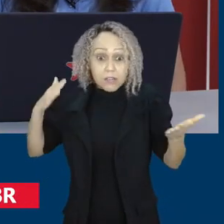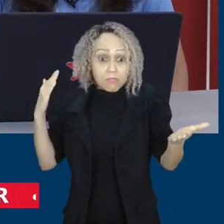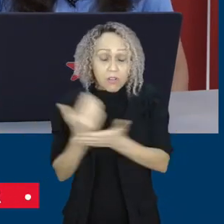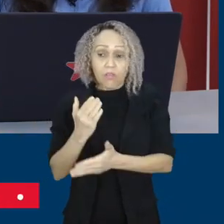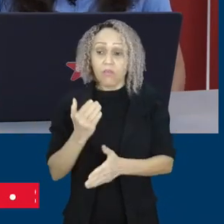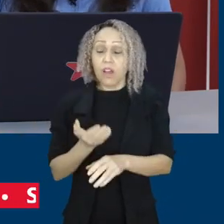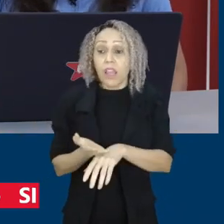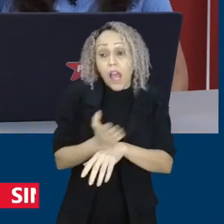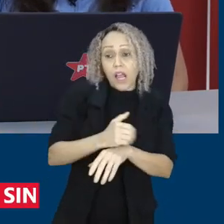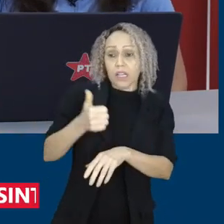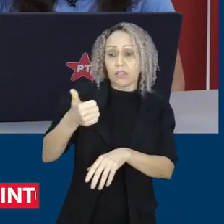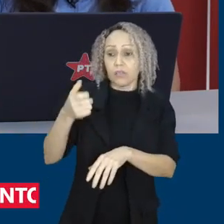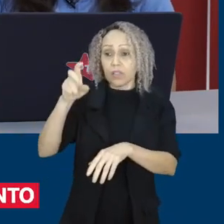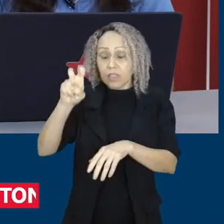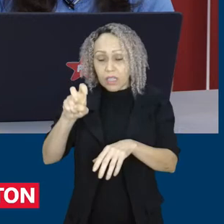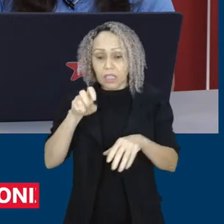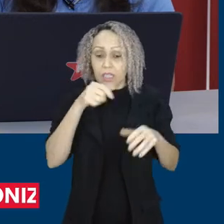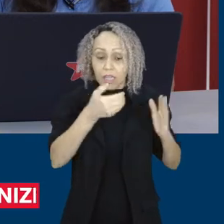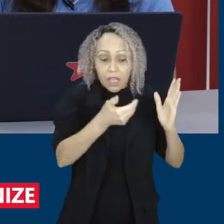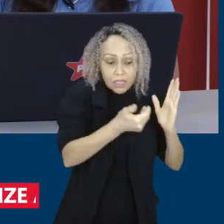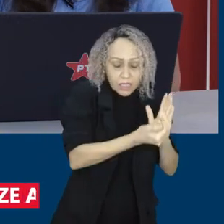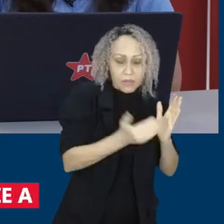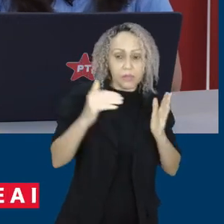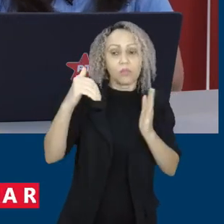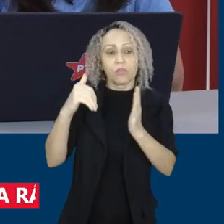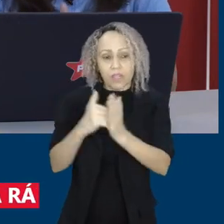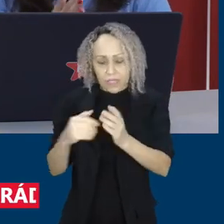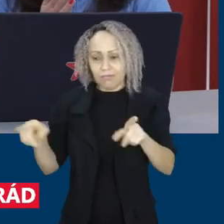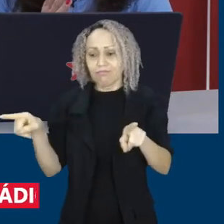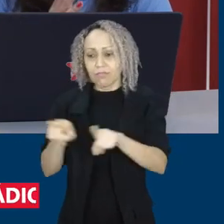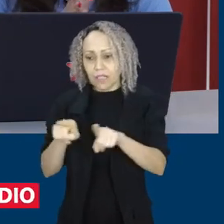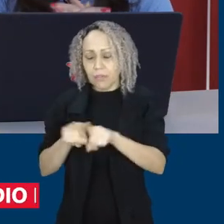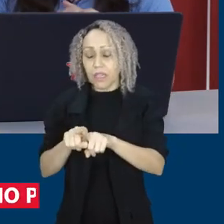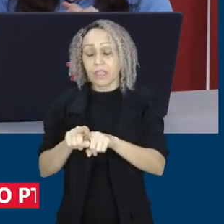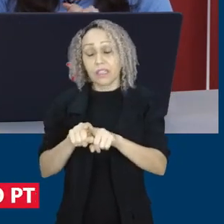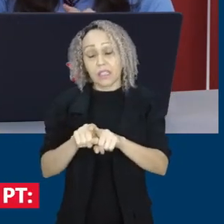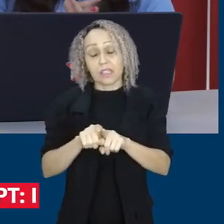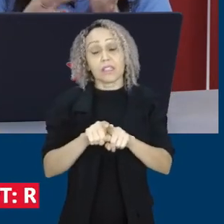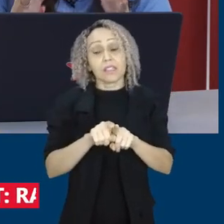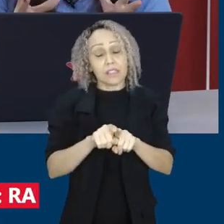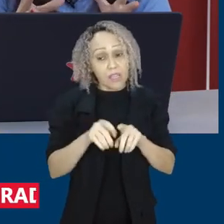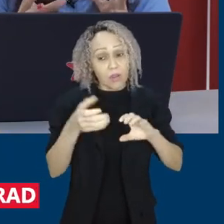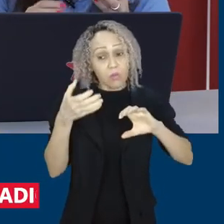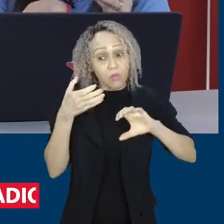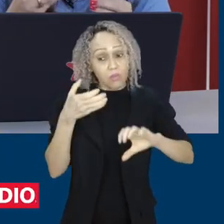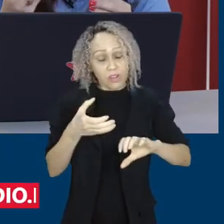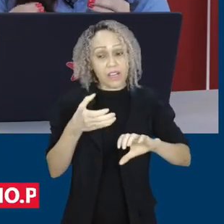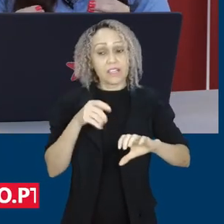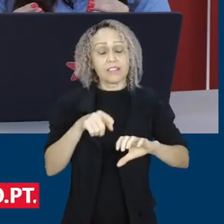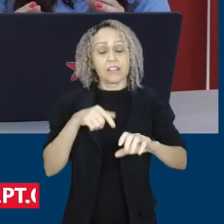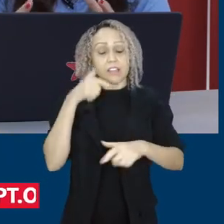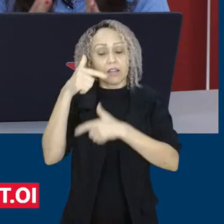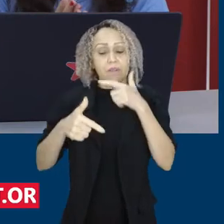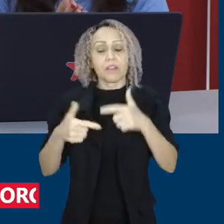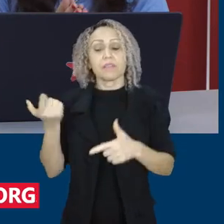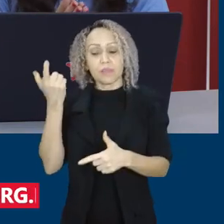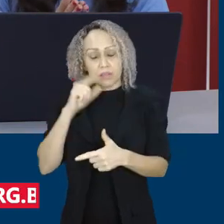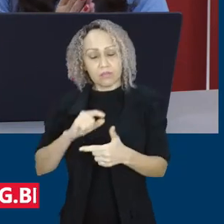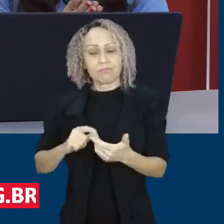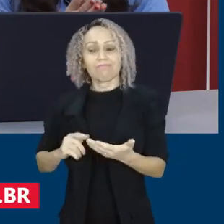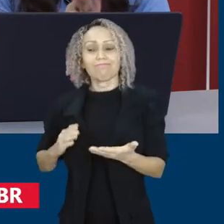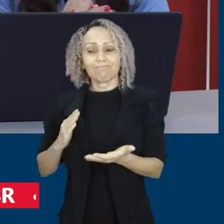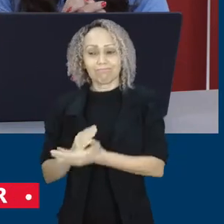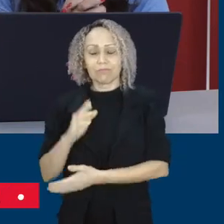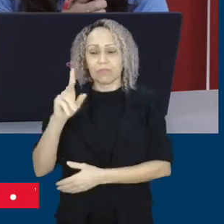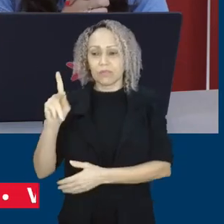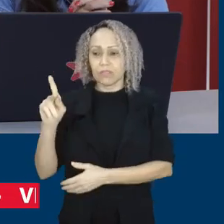casas Nas duas casas e as bancadas estão trabalhando para isso né Senador e a partir desses relatórios né que estão sendo